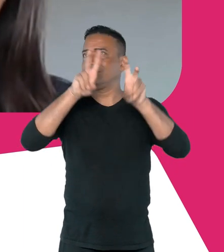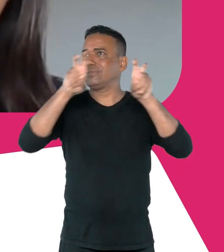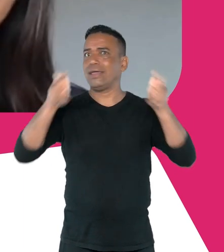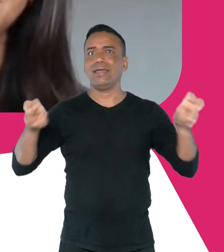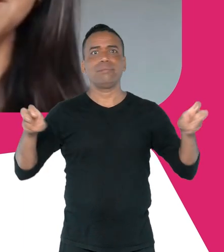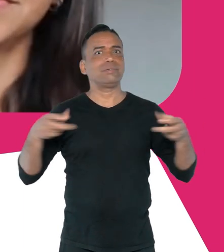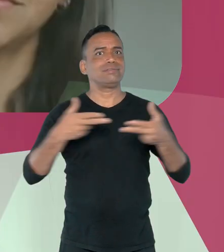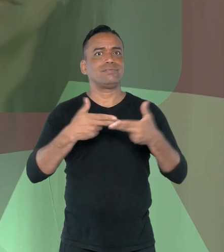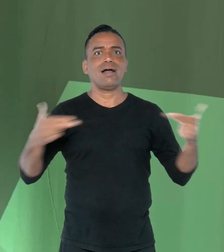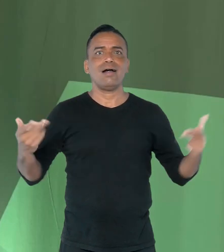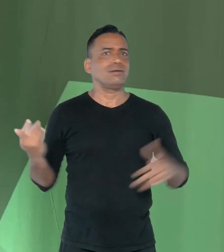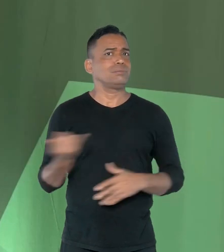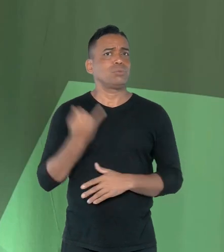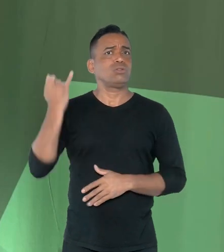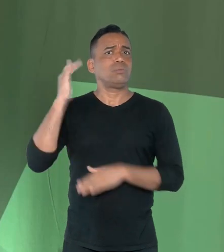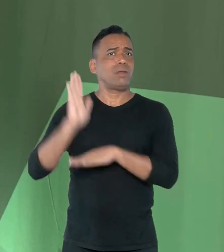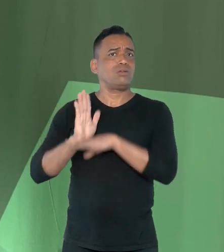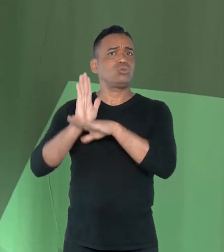importantes para a sociedade, né?